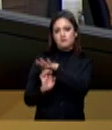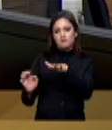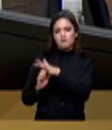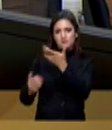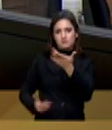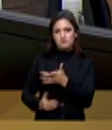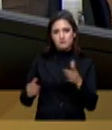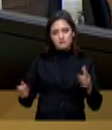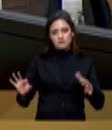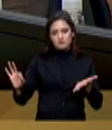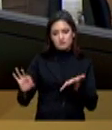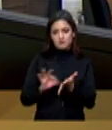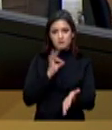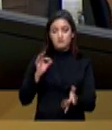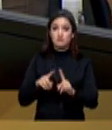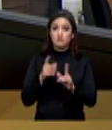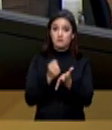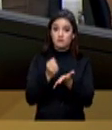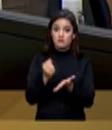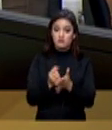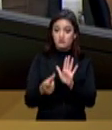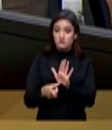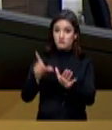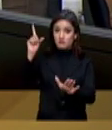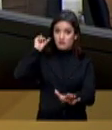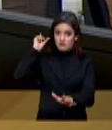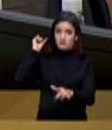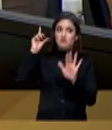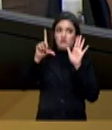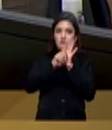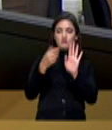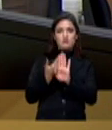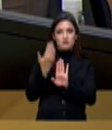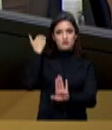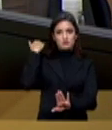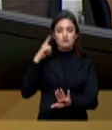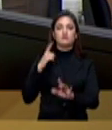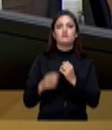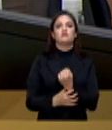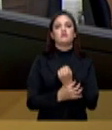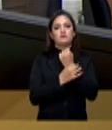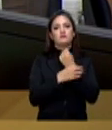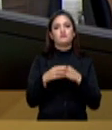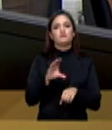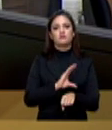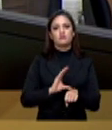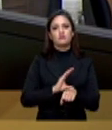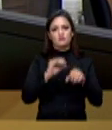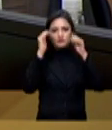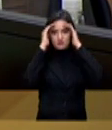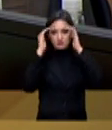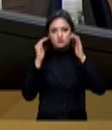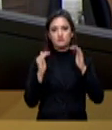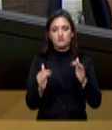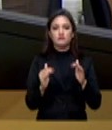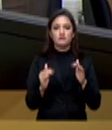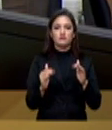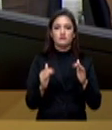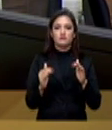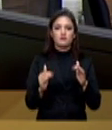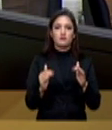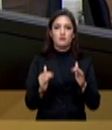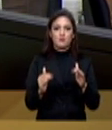contratado antes da vigência da Lei ora impugnada diante da garantia constitucional do respeito ato